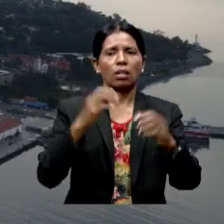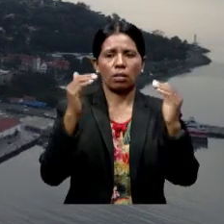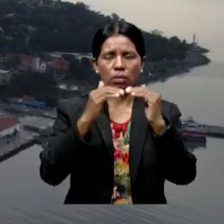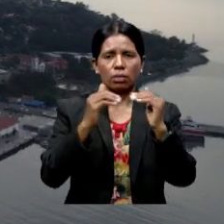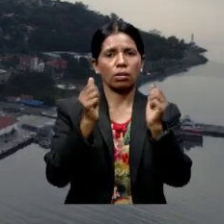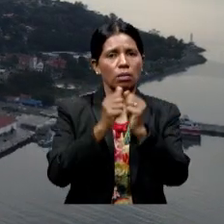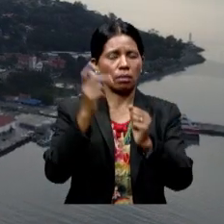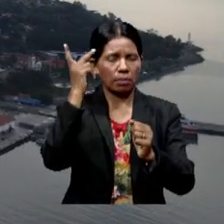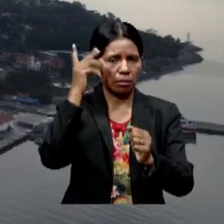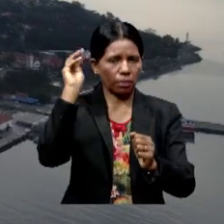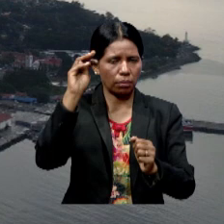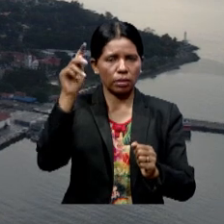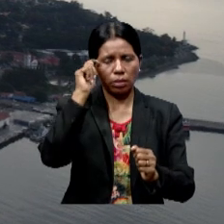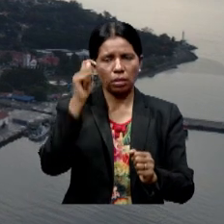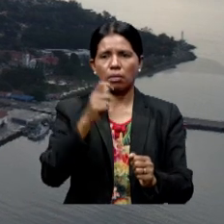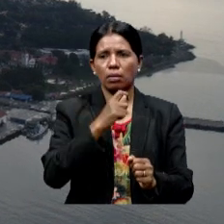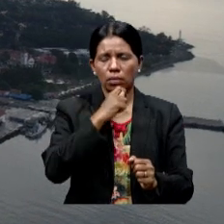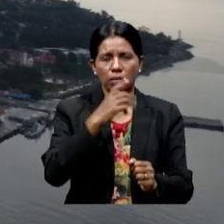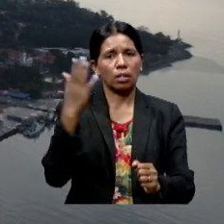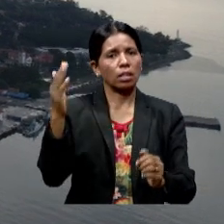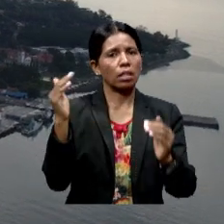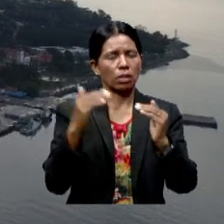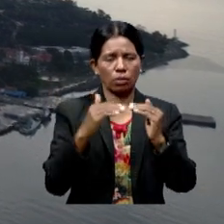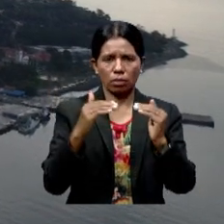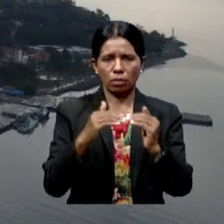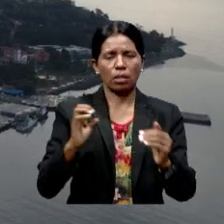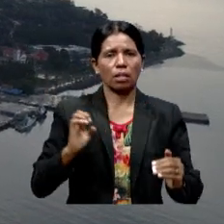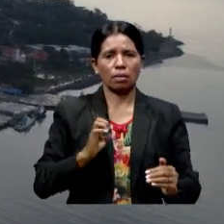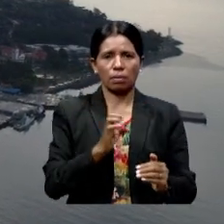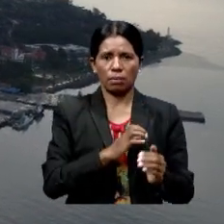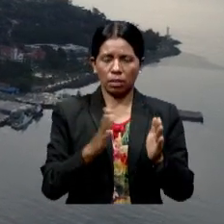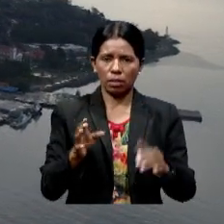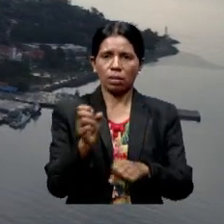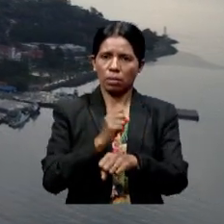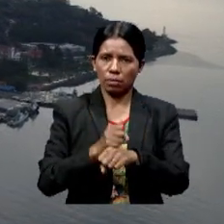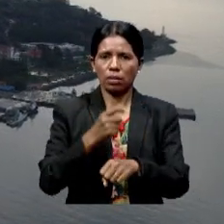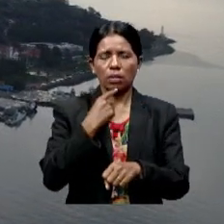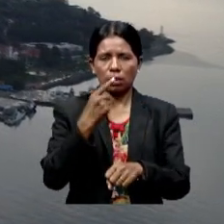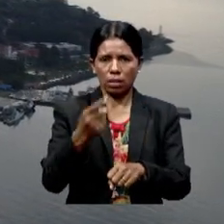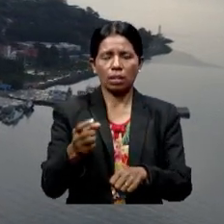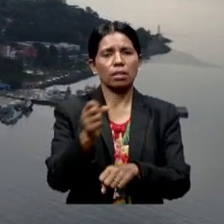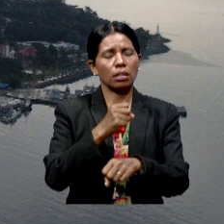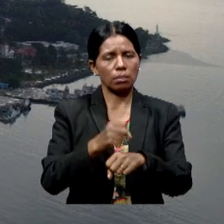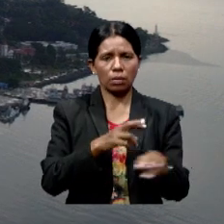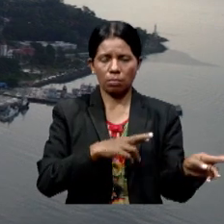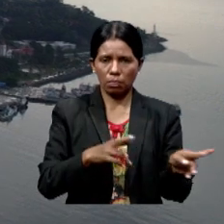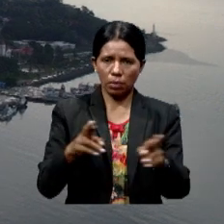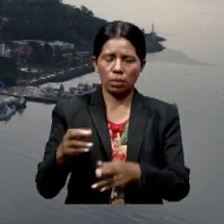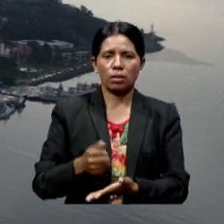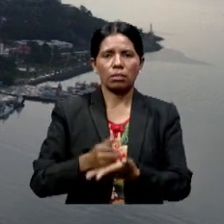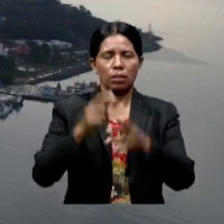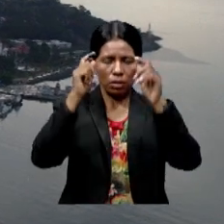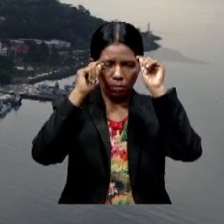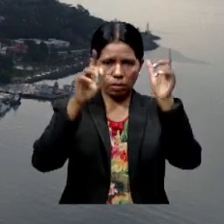primeiro ministro Taur Matan Ruak, e a encontro ne, embaixador Singapura ne Hateten, Singapura pronto ajuda Timor-Leste,